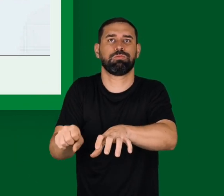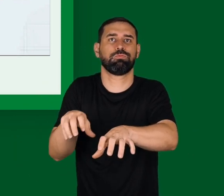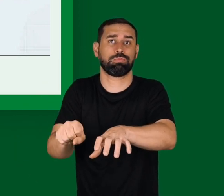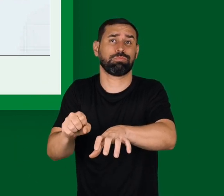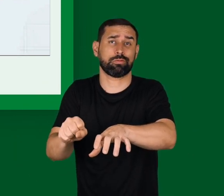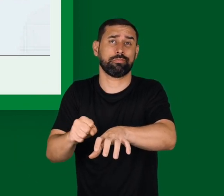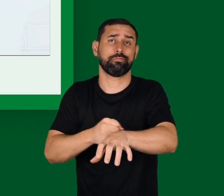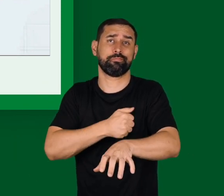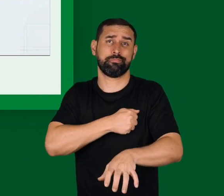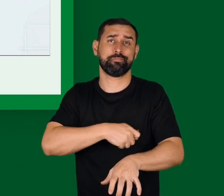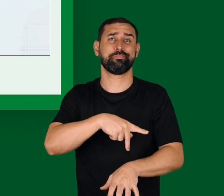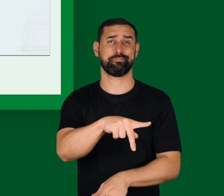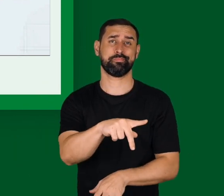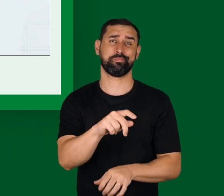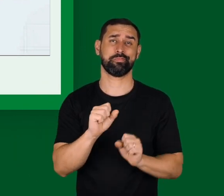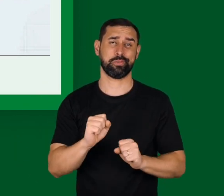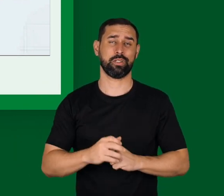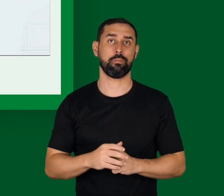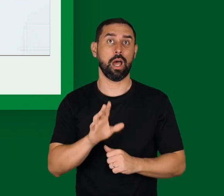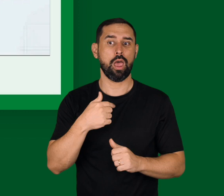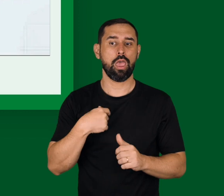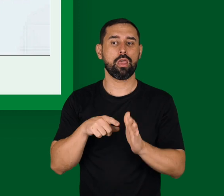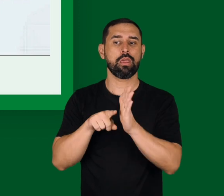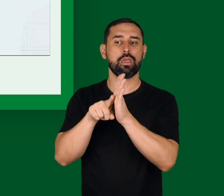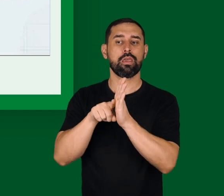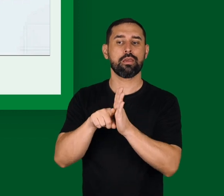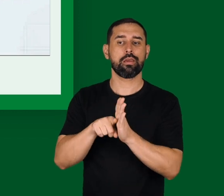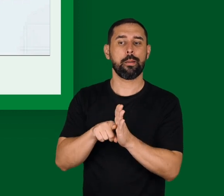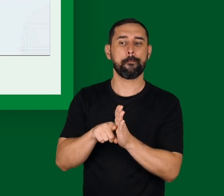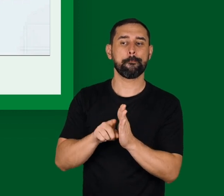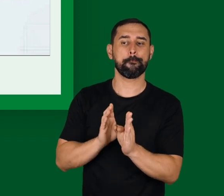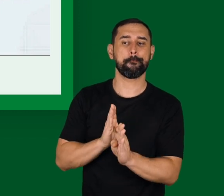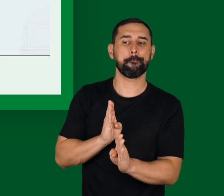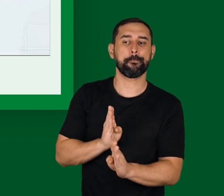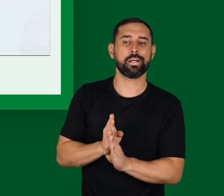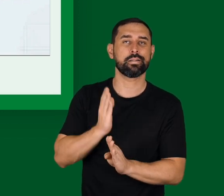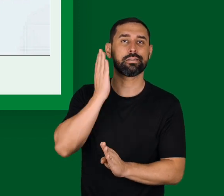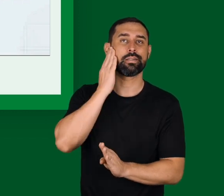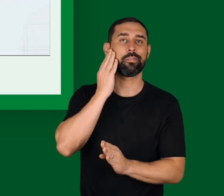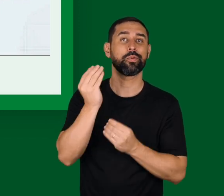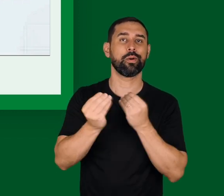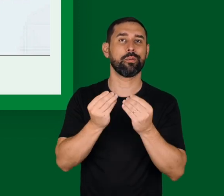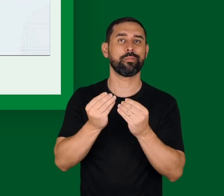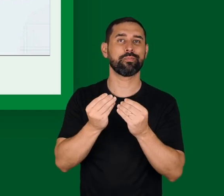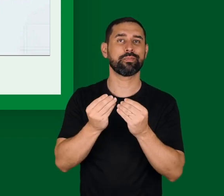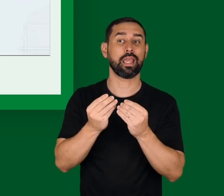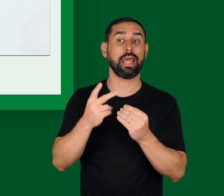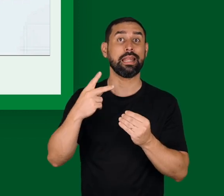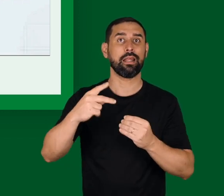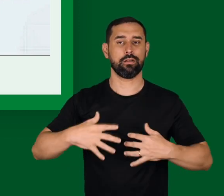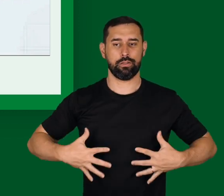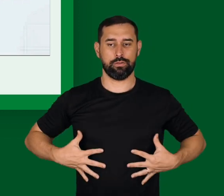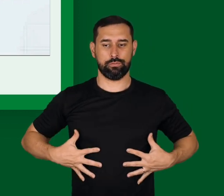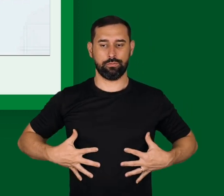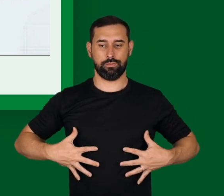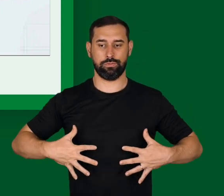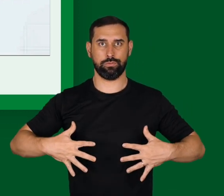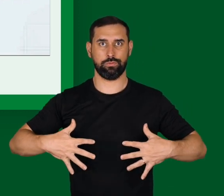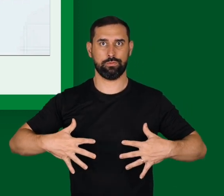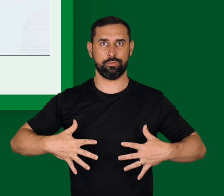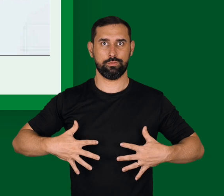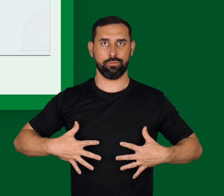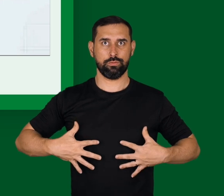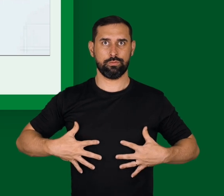de pressão inspiratória. Então, o pneumotórax pode ser uma opção e a gente vai observar como? Observando